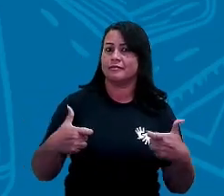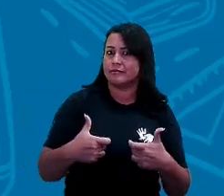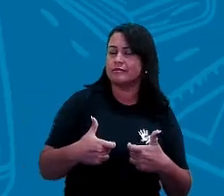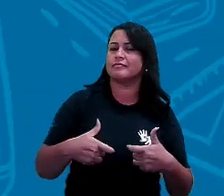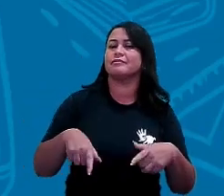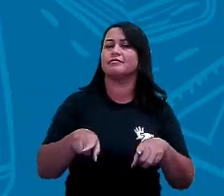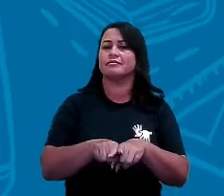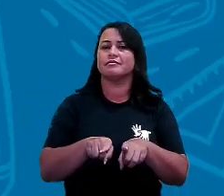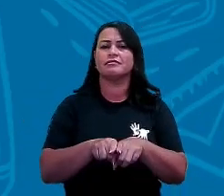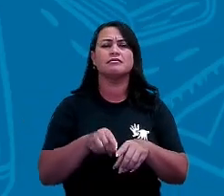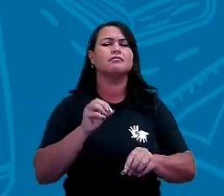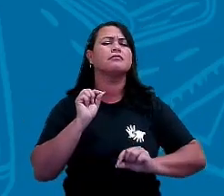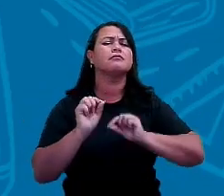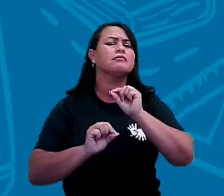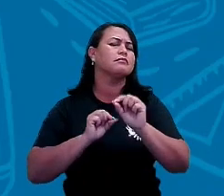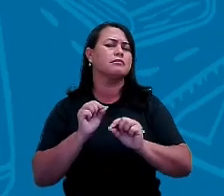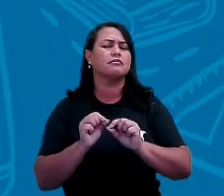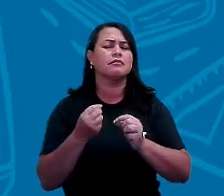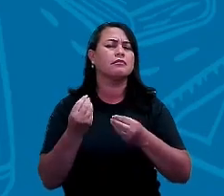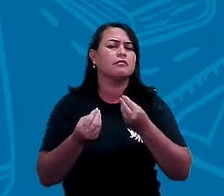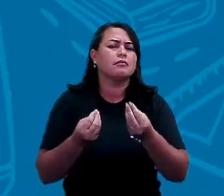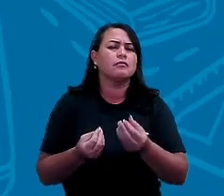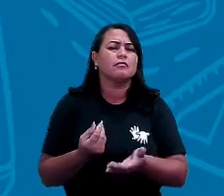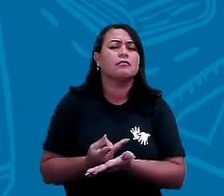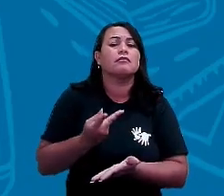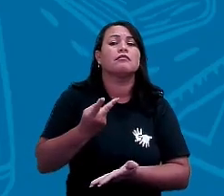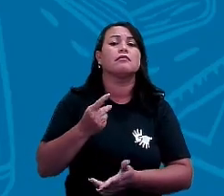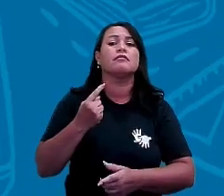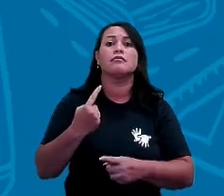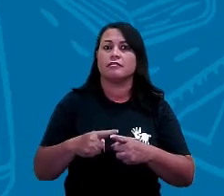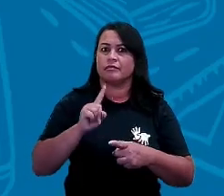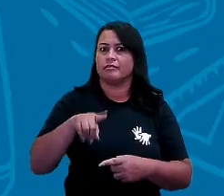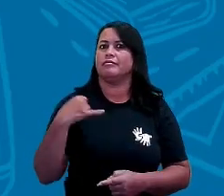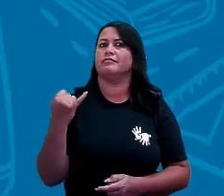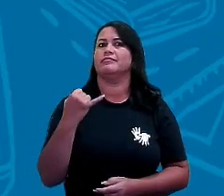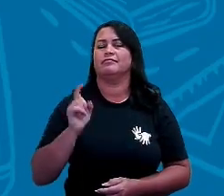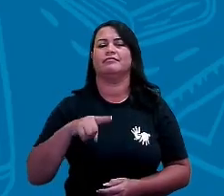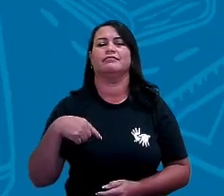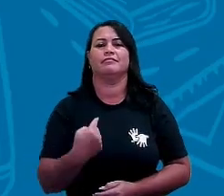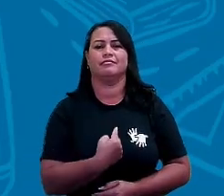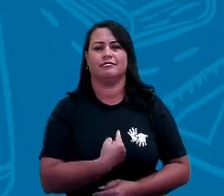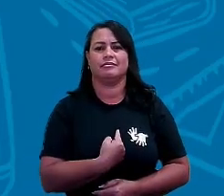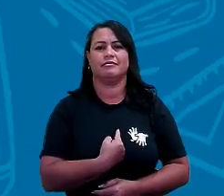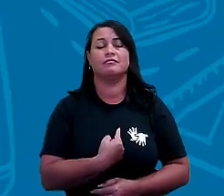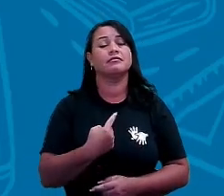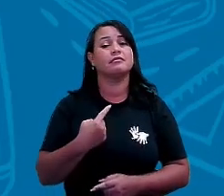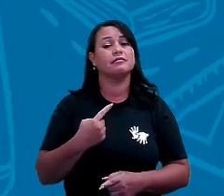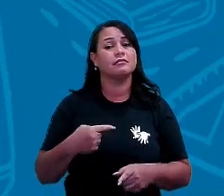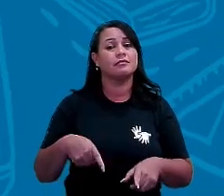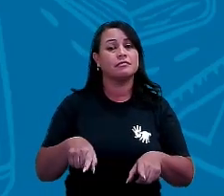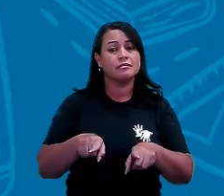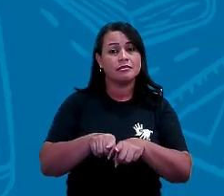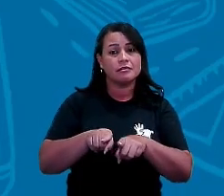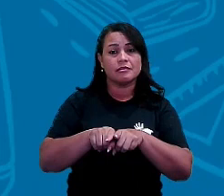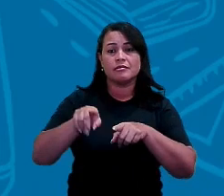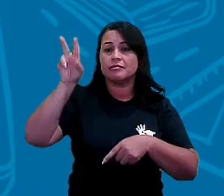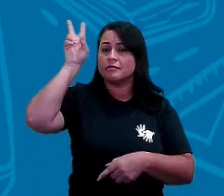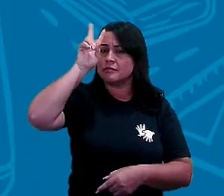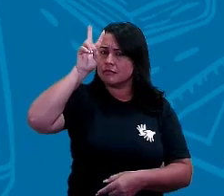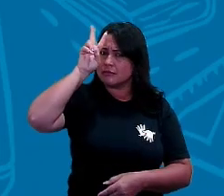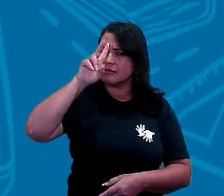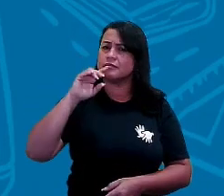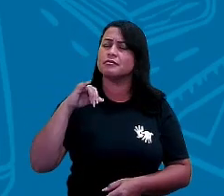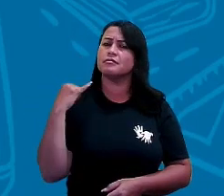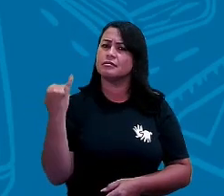relembrar um pouquinho do que é que aconteceu e por que essa batalha é muito importante para a gente. Lembrando que essa história é